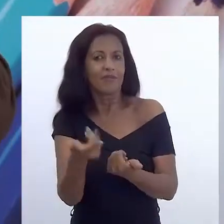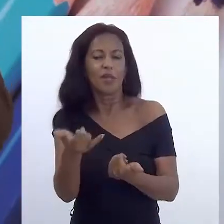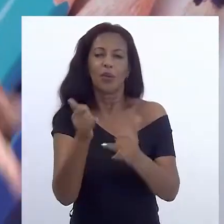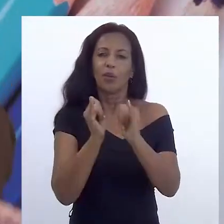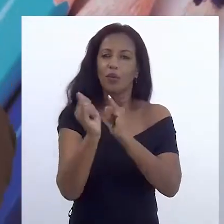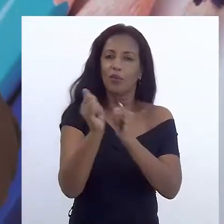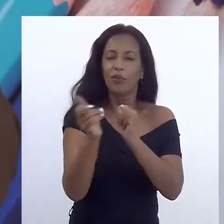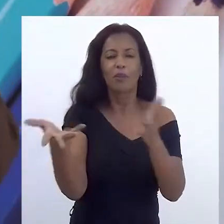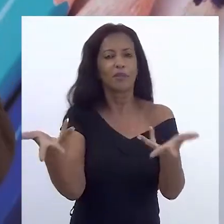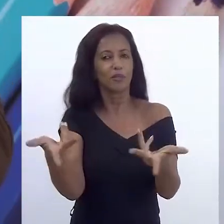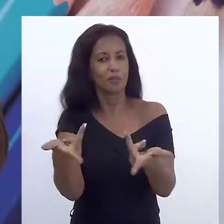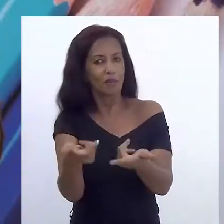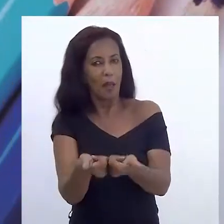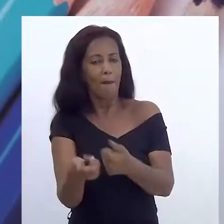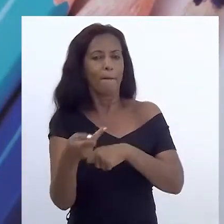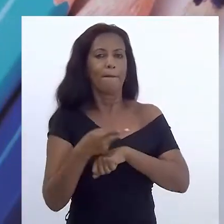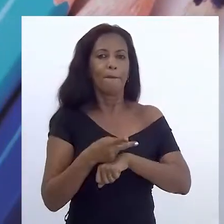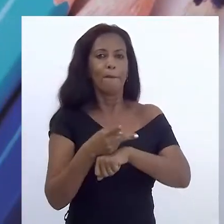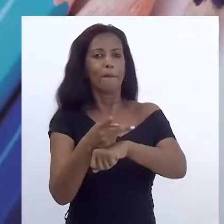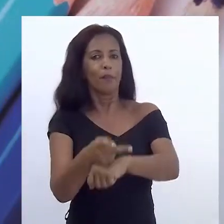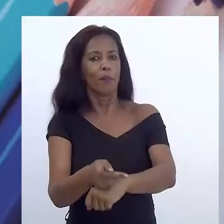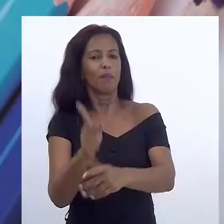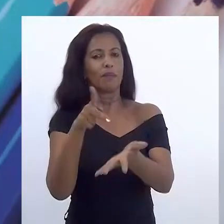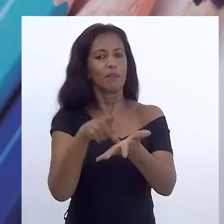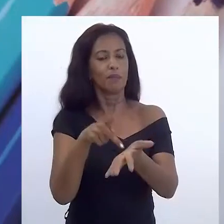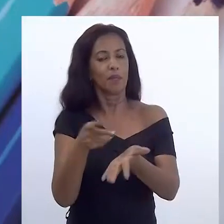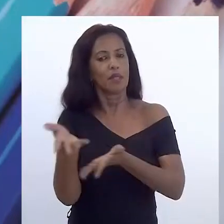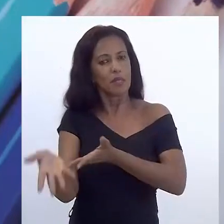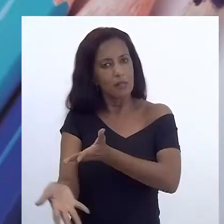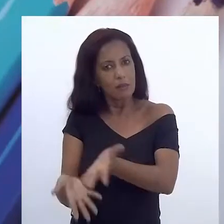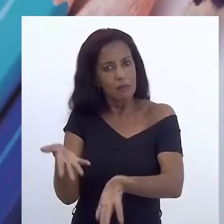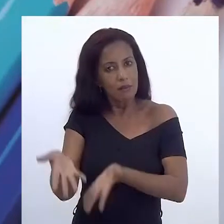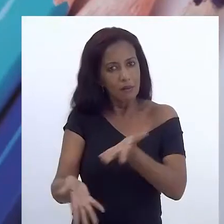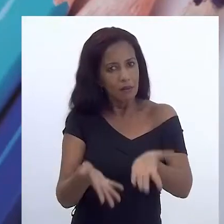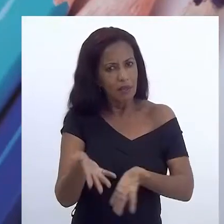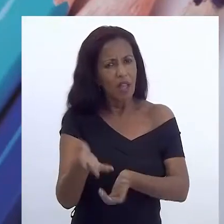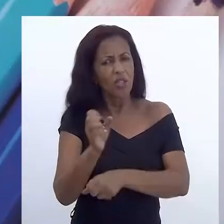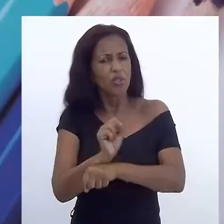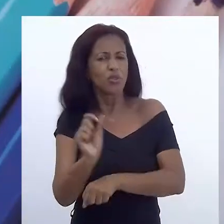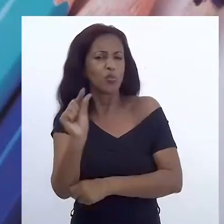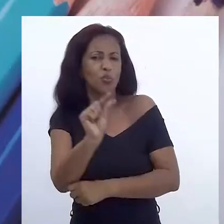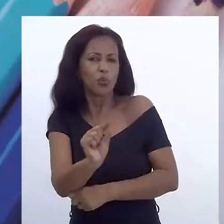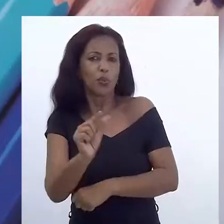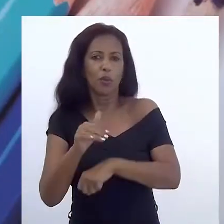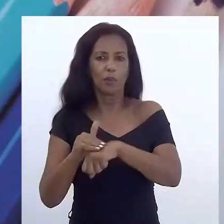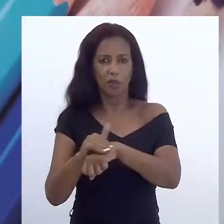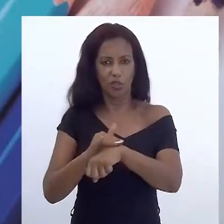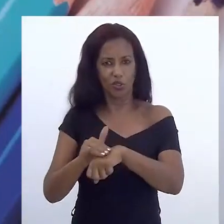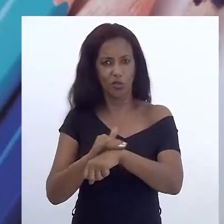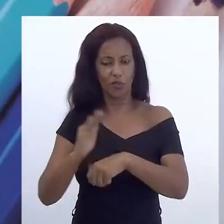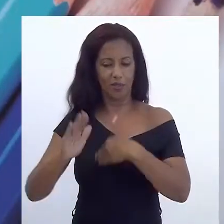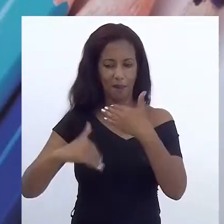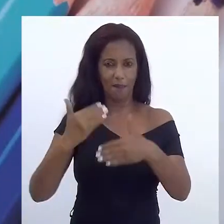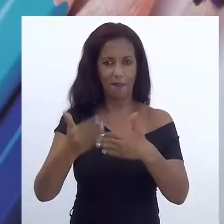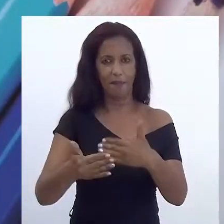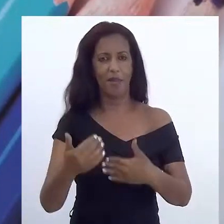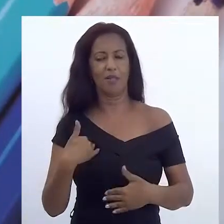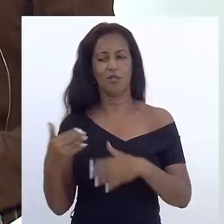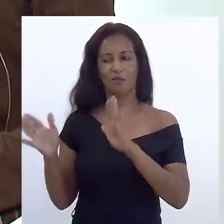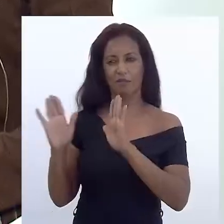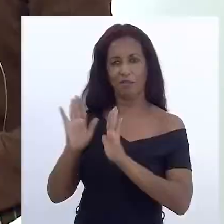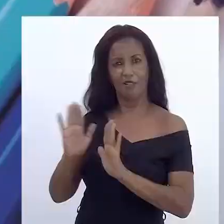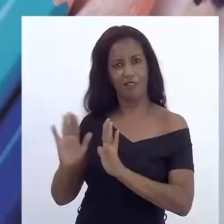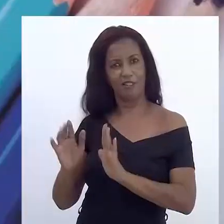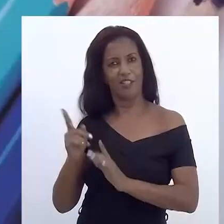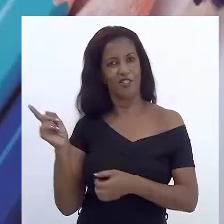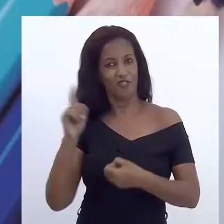deu dicas para a galera que está em casa buscar realmente esse tipo de tratamento. Segura aí um pouquinho para a gente conversar um pouquinho mais. Eu só vou